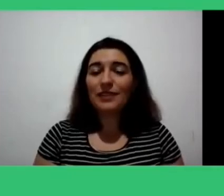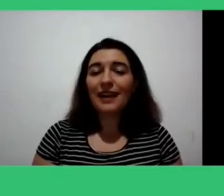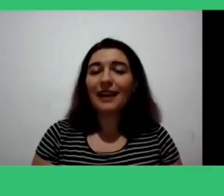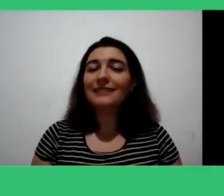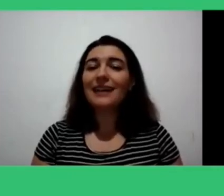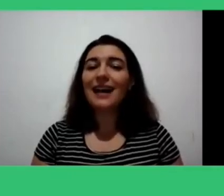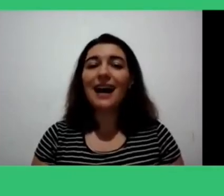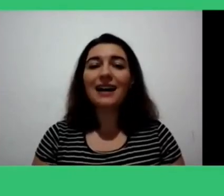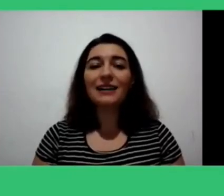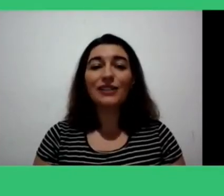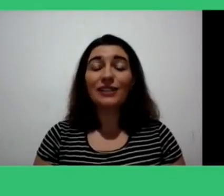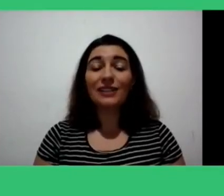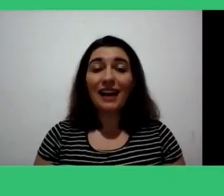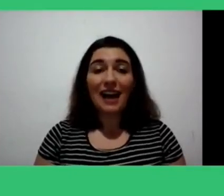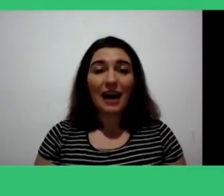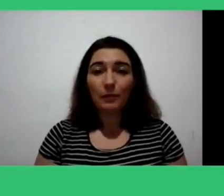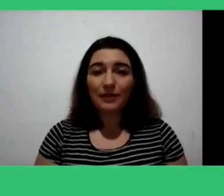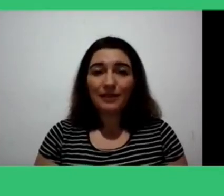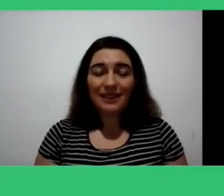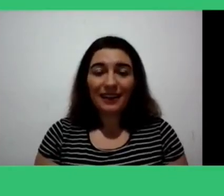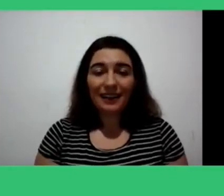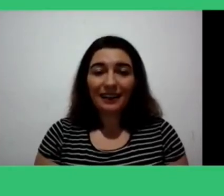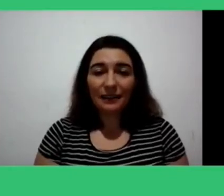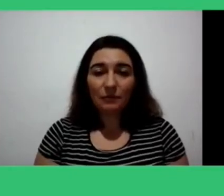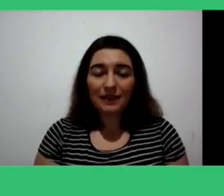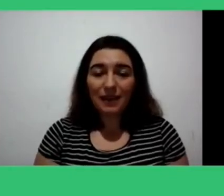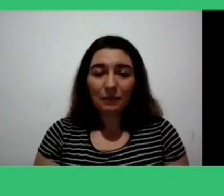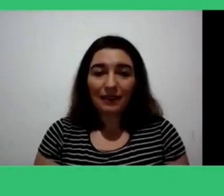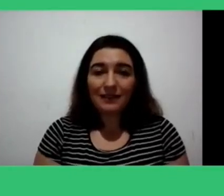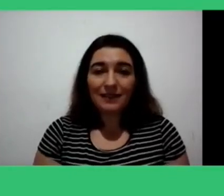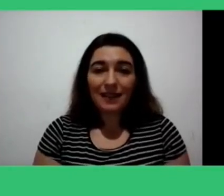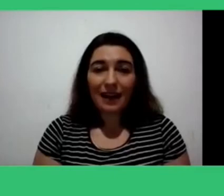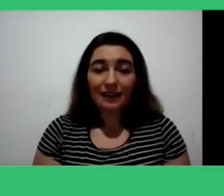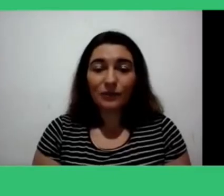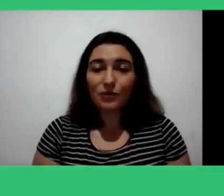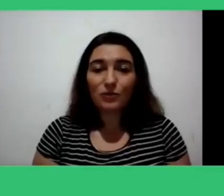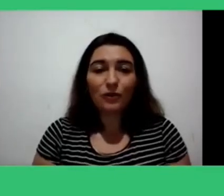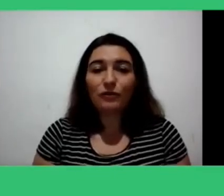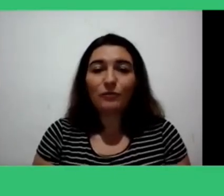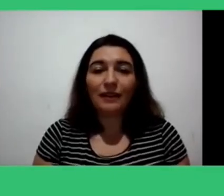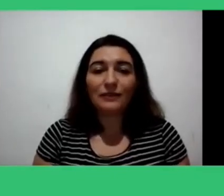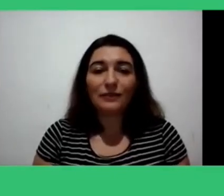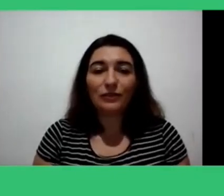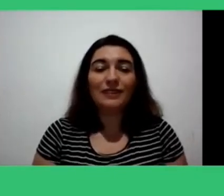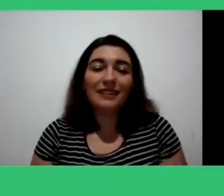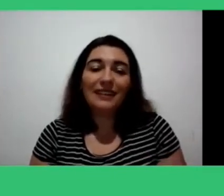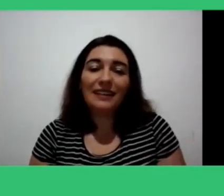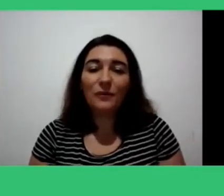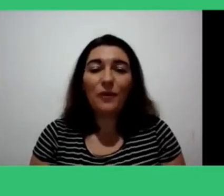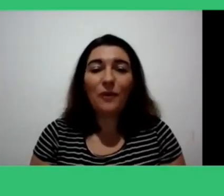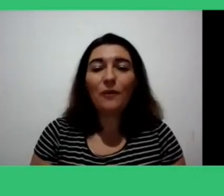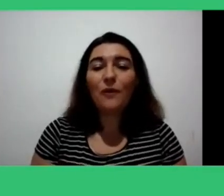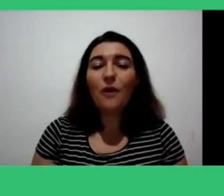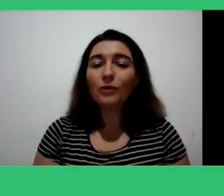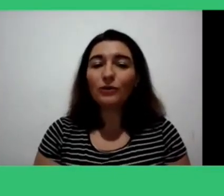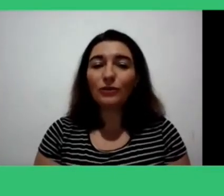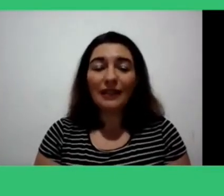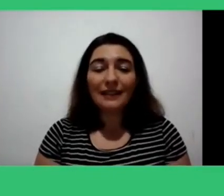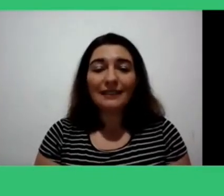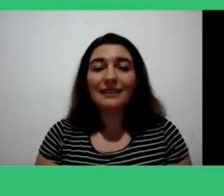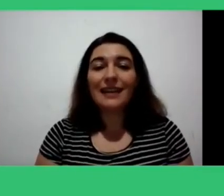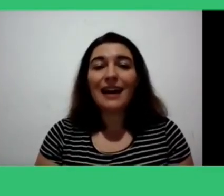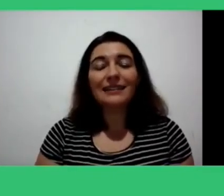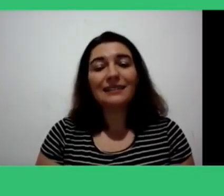à musicalidade. A poesia em Libras, a beleza está nos movimentos que se ligam um ao